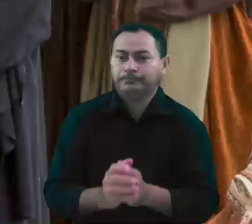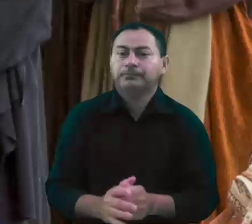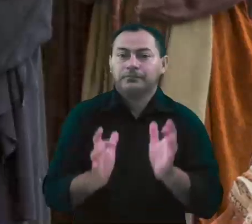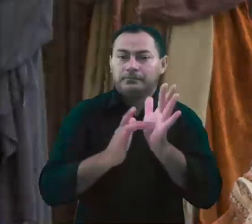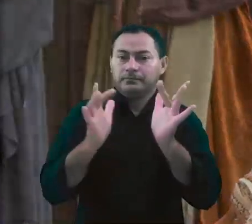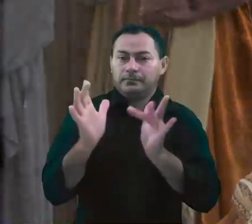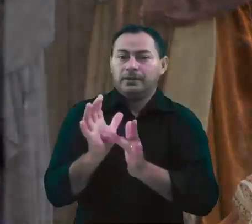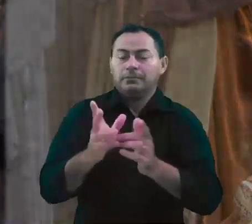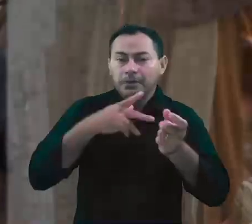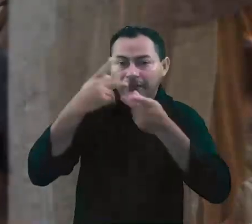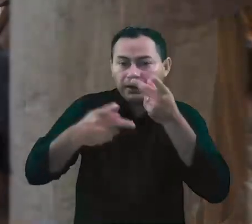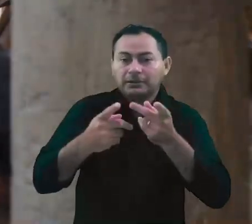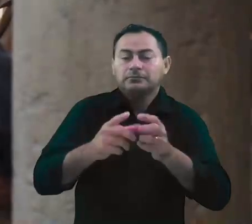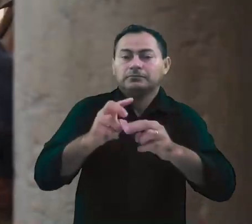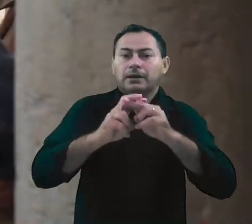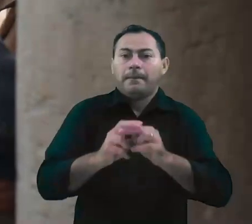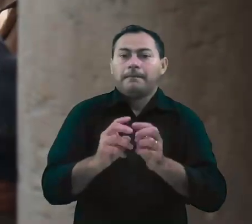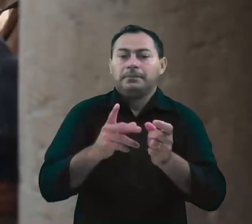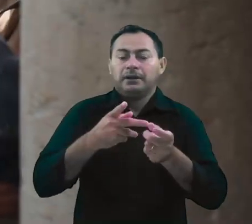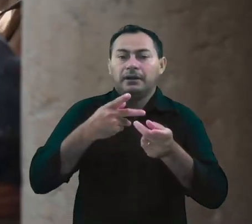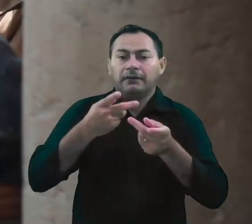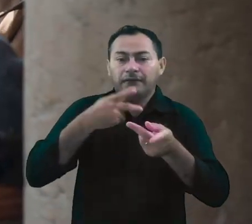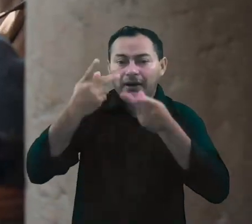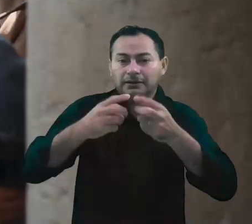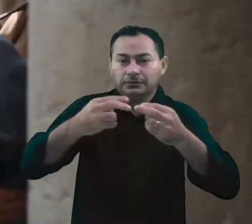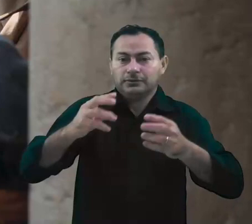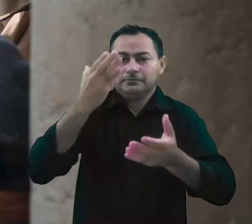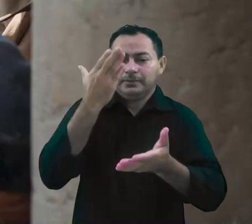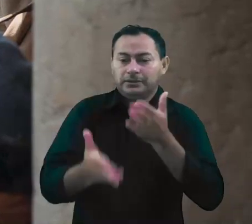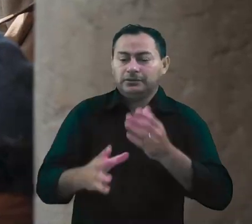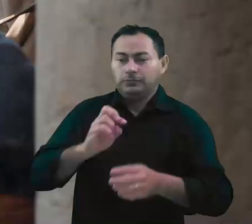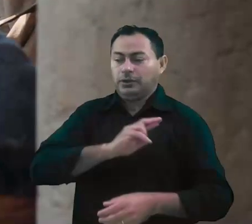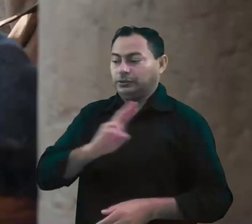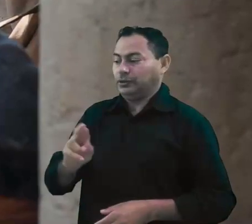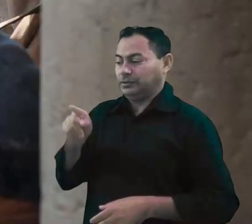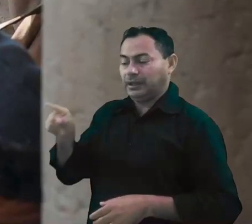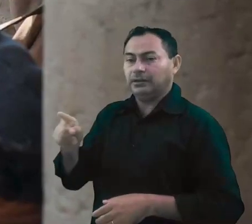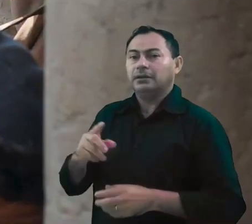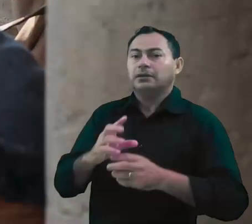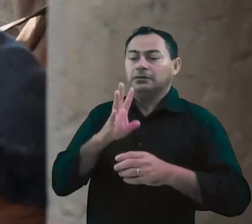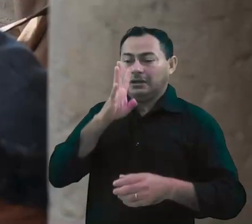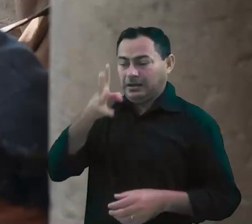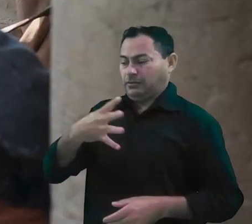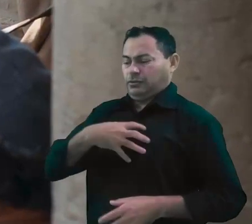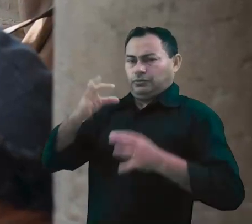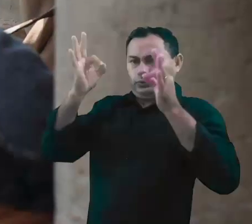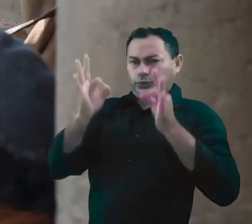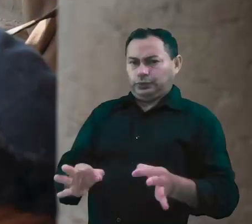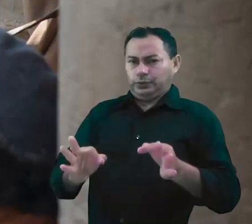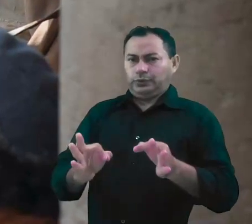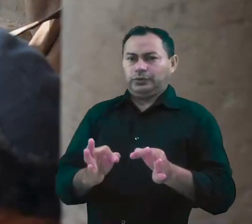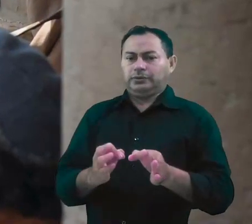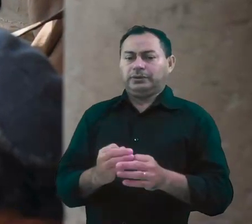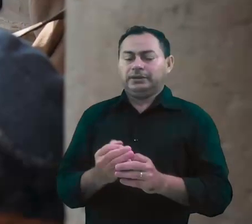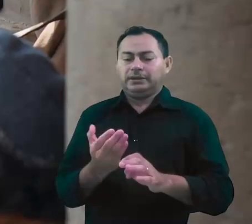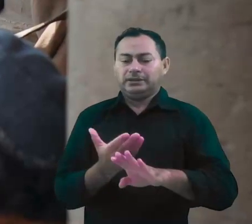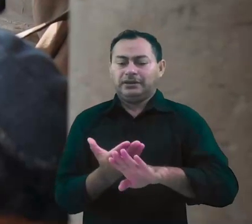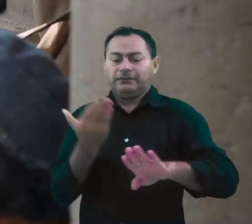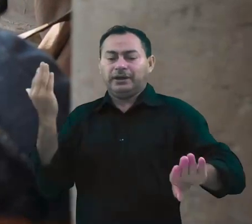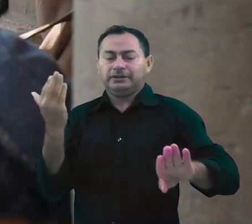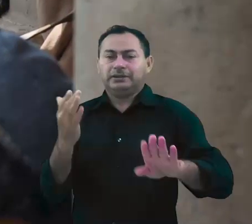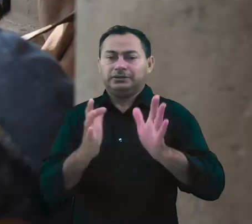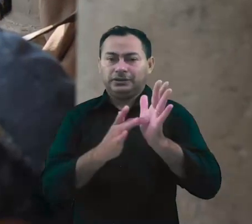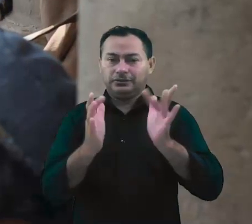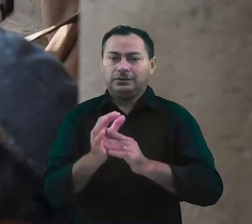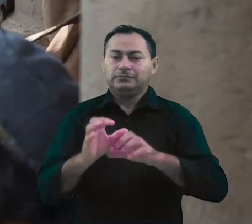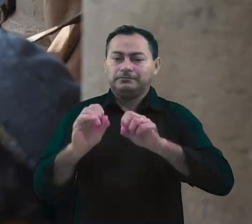maravilhoso. O que Jesus estava dizendo através das parábolas das coisas perdidas para os religiosos, que se julgavam justos e que estavam se afastando